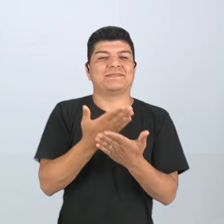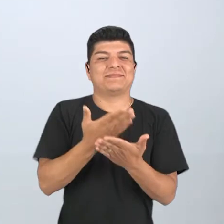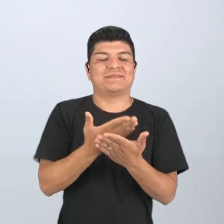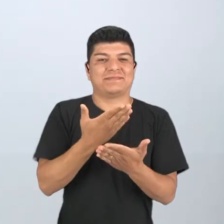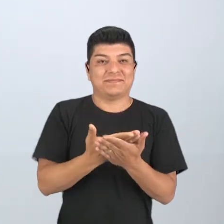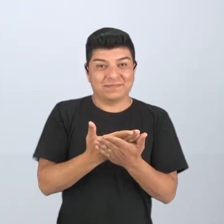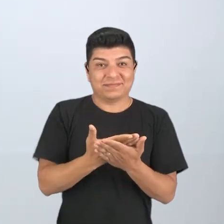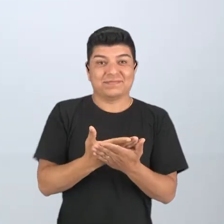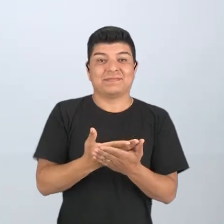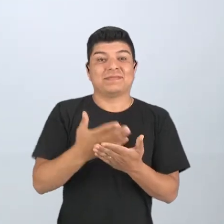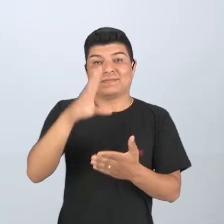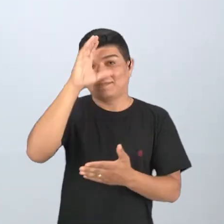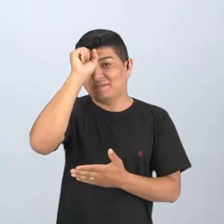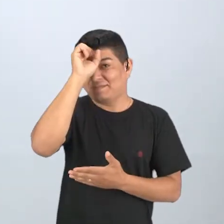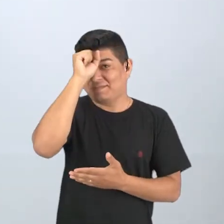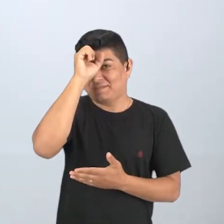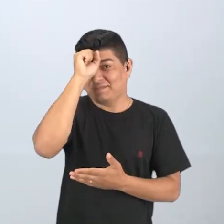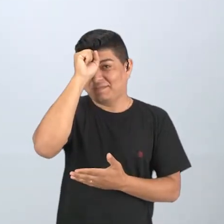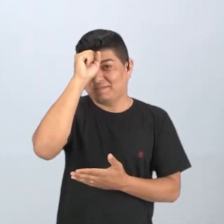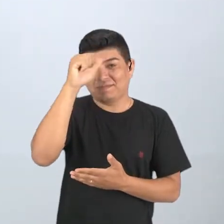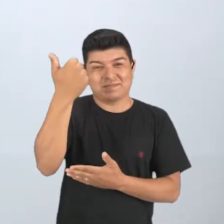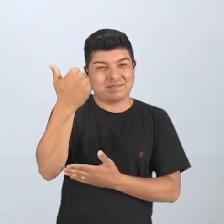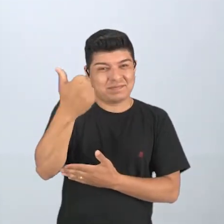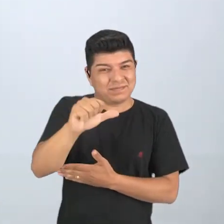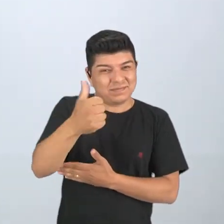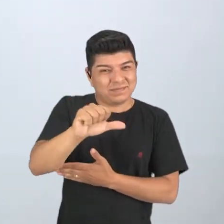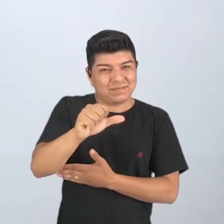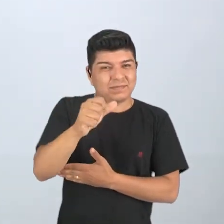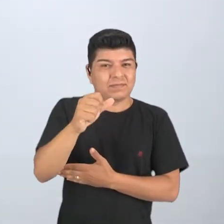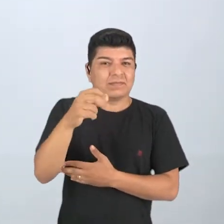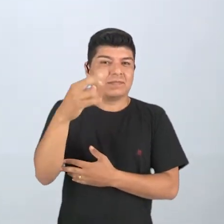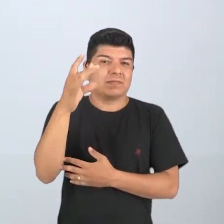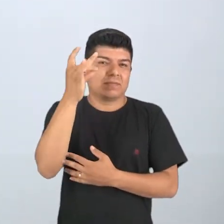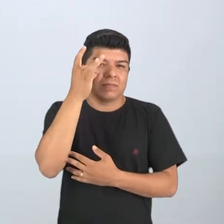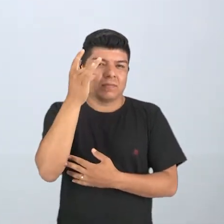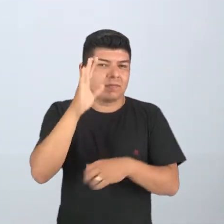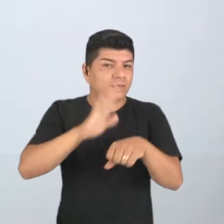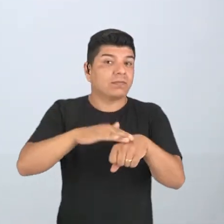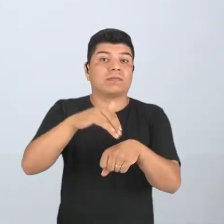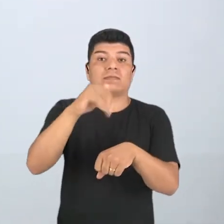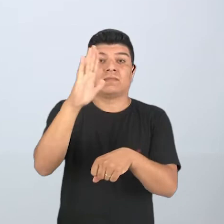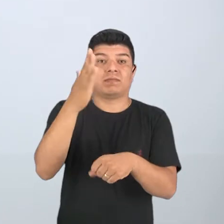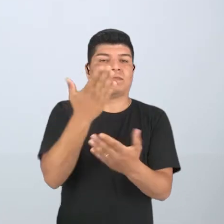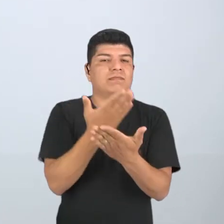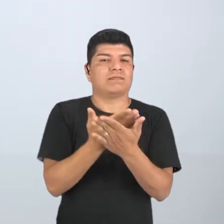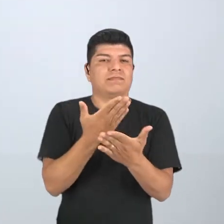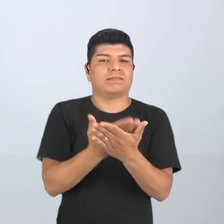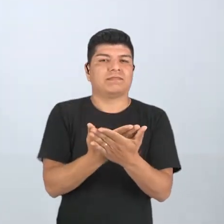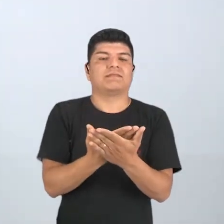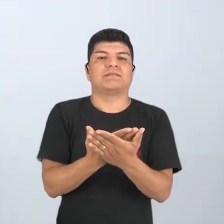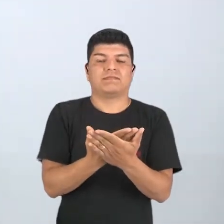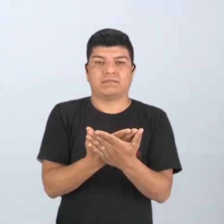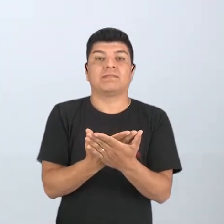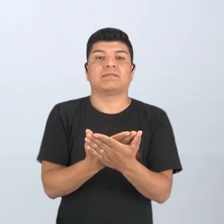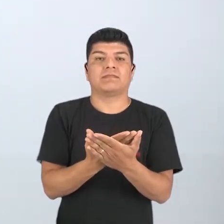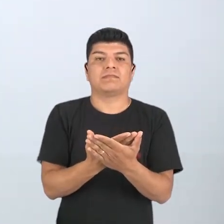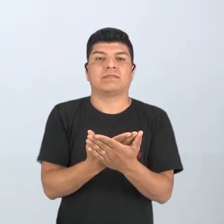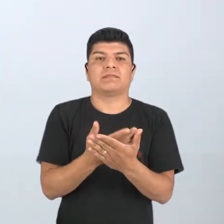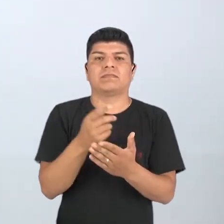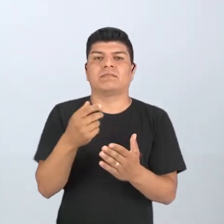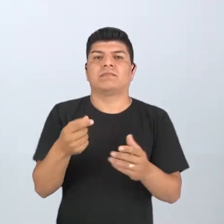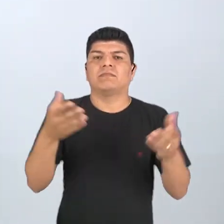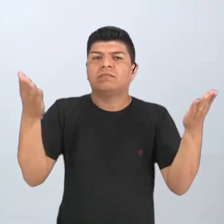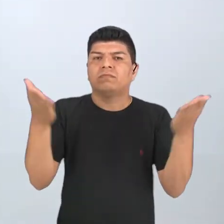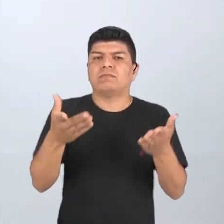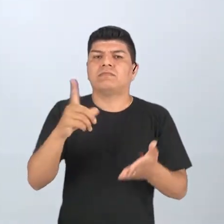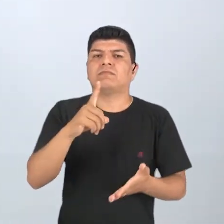estudarmos, aprendermos, analisarmos, observarmos mais uma aula. O que será que nós vamos